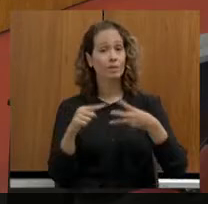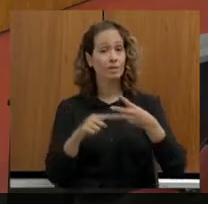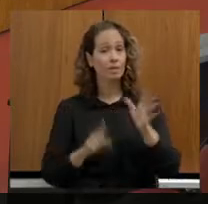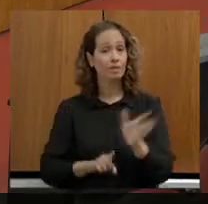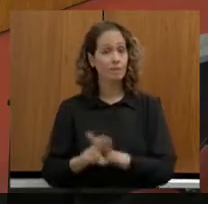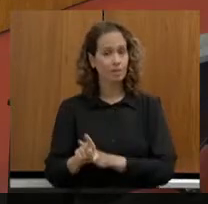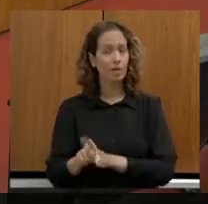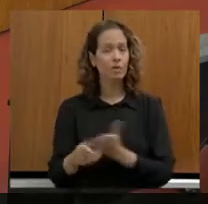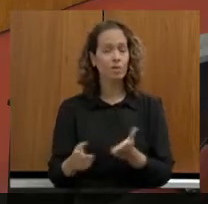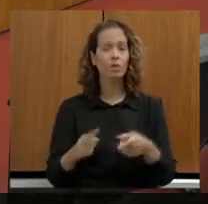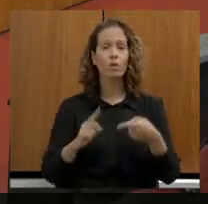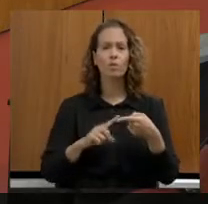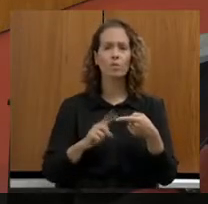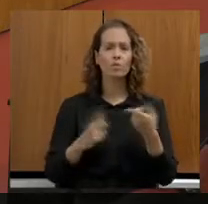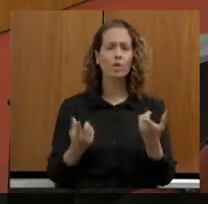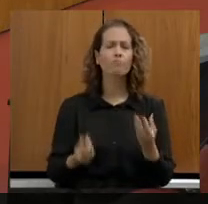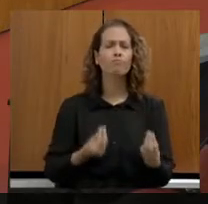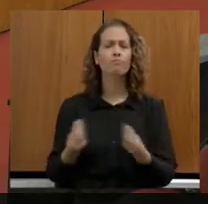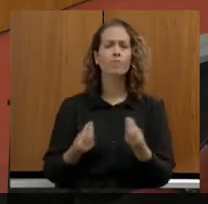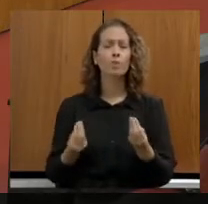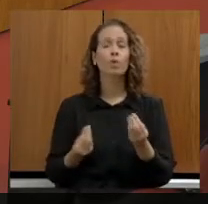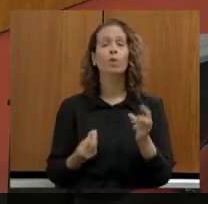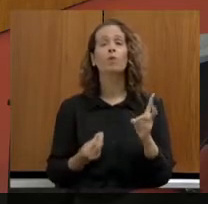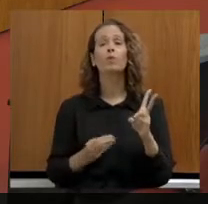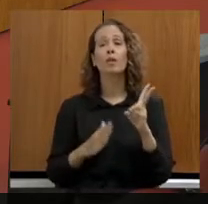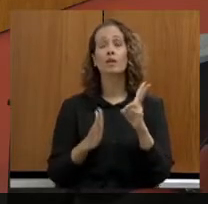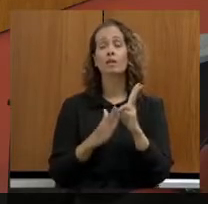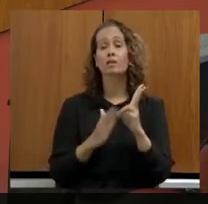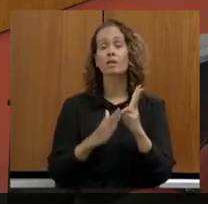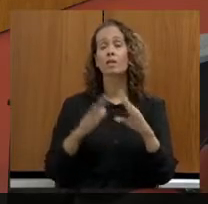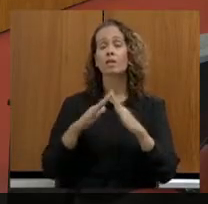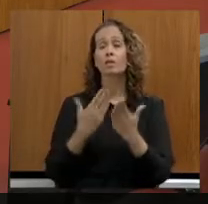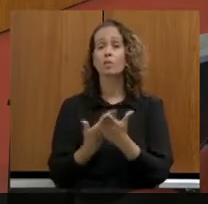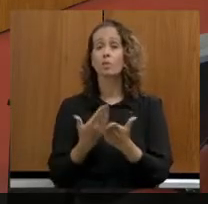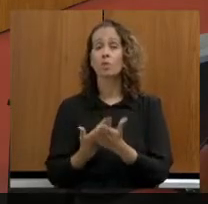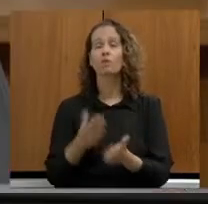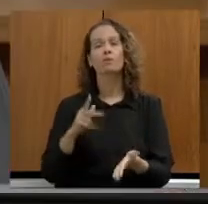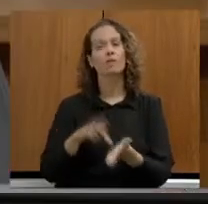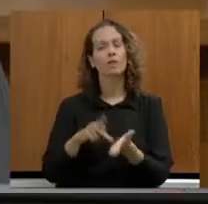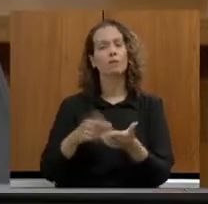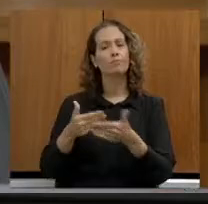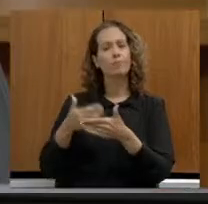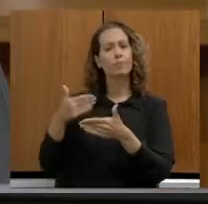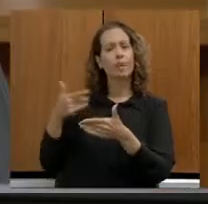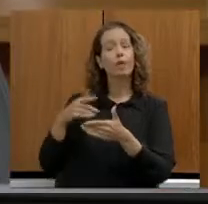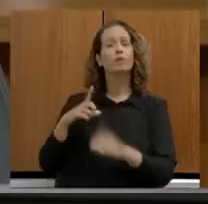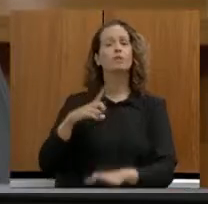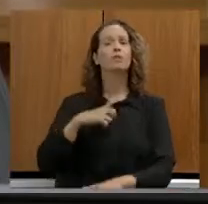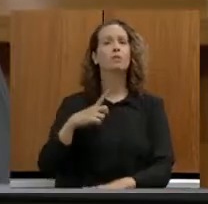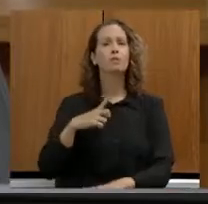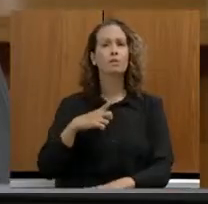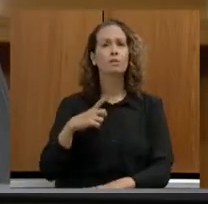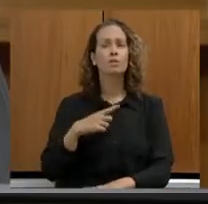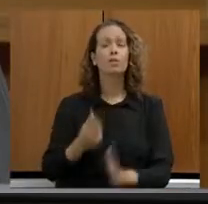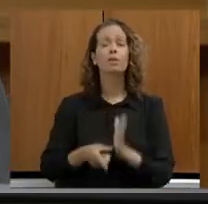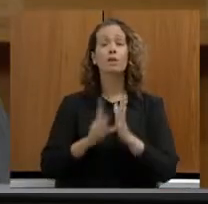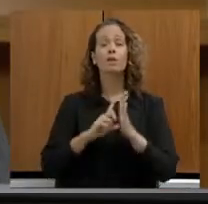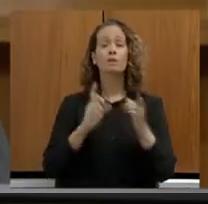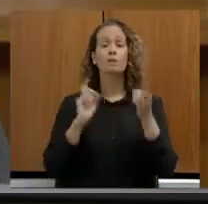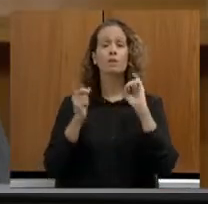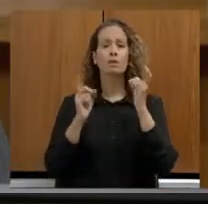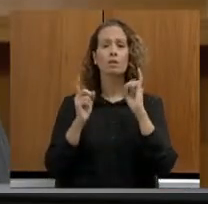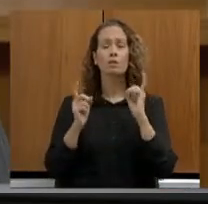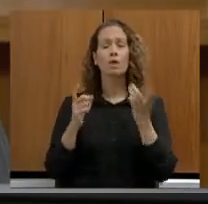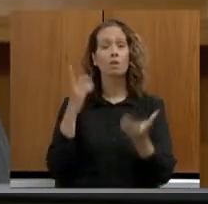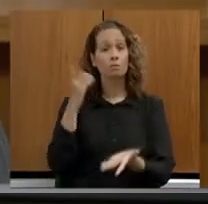questionamentos o primeiro se refere a situação da escola indígena naquela ocasião Foi mesmo a gente tinha né pouco tempo antes da nossa audiência